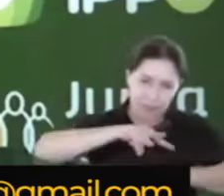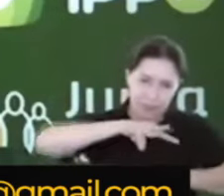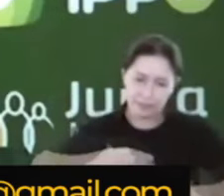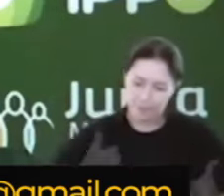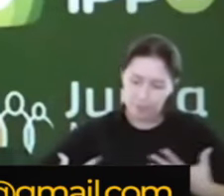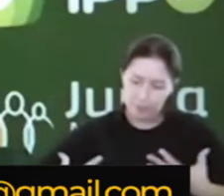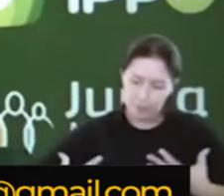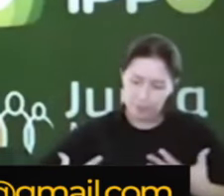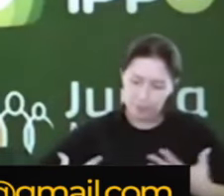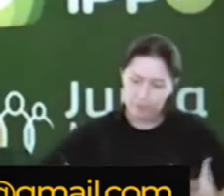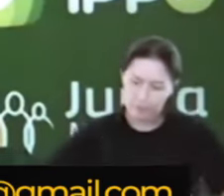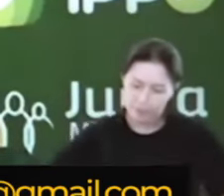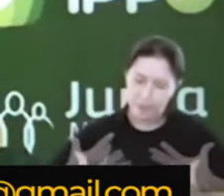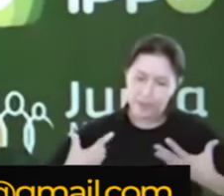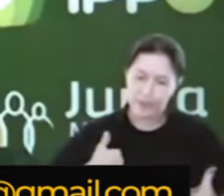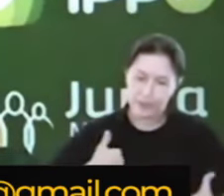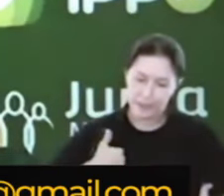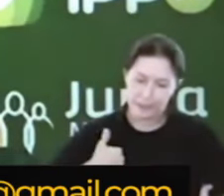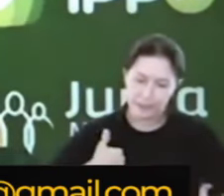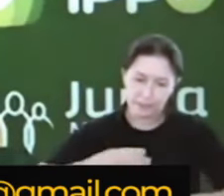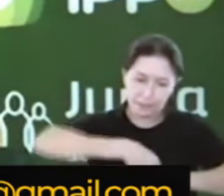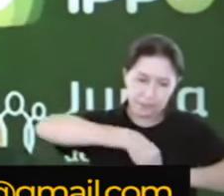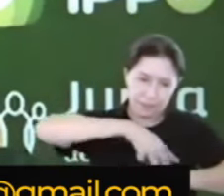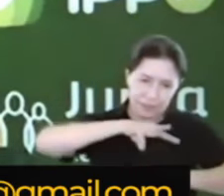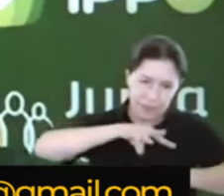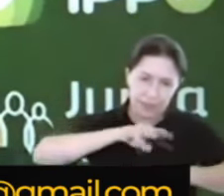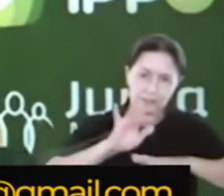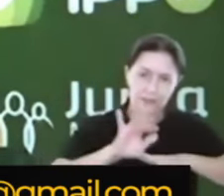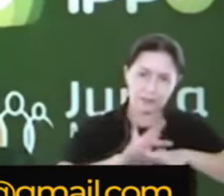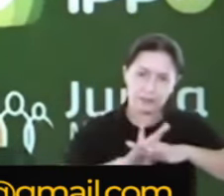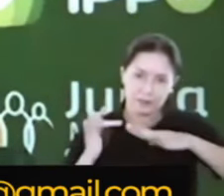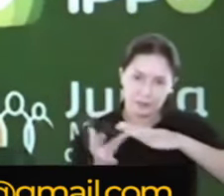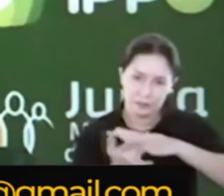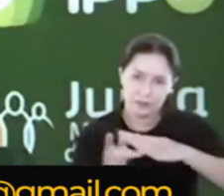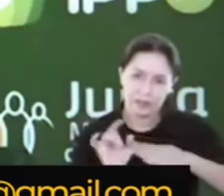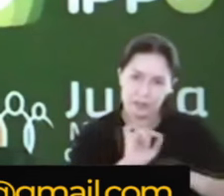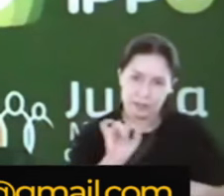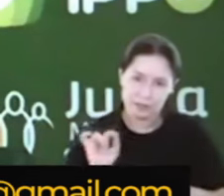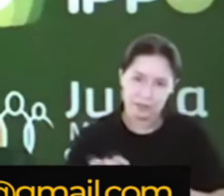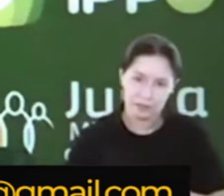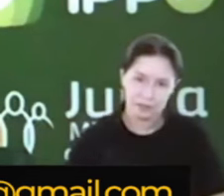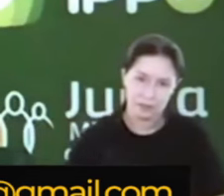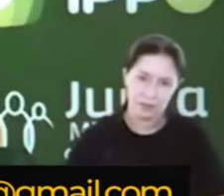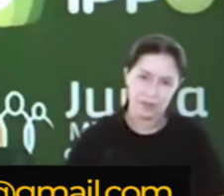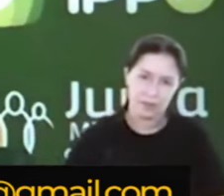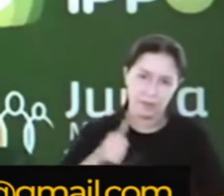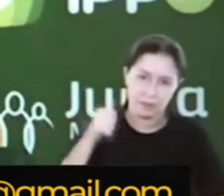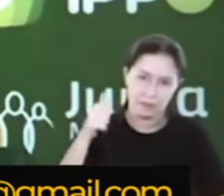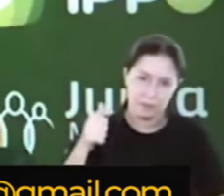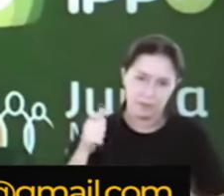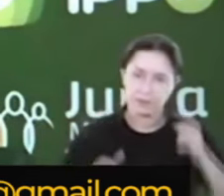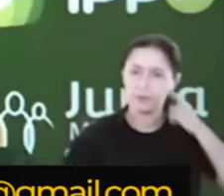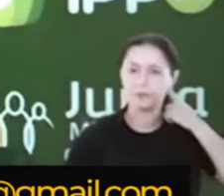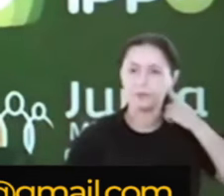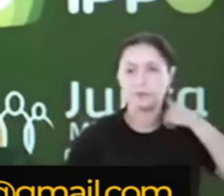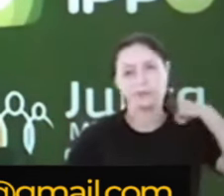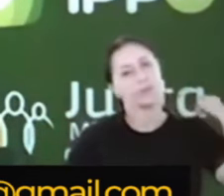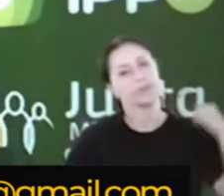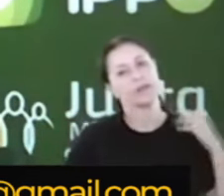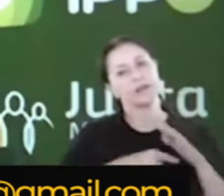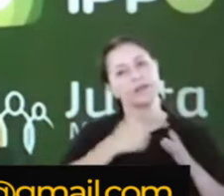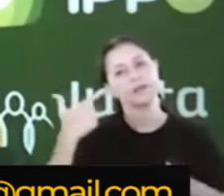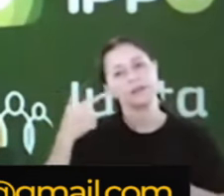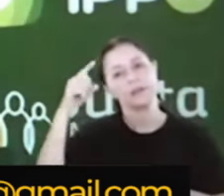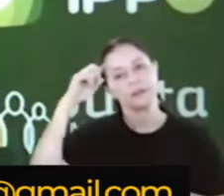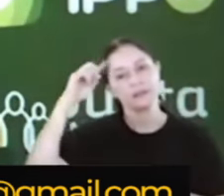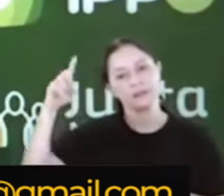terrivelmente evangélico acordou vai lá nós tivemos primeiro segundo dia que chegamos em Israel um almoço com